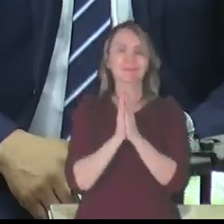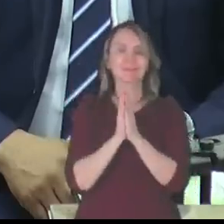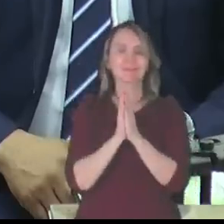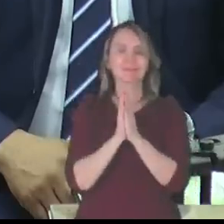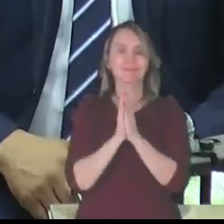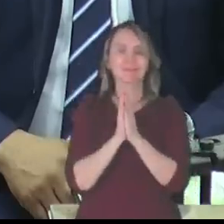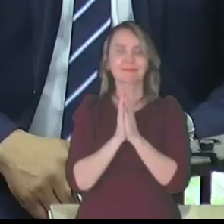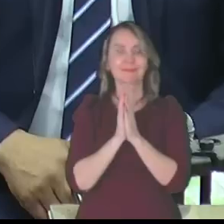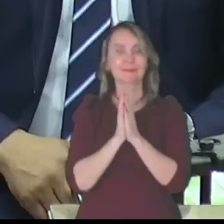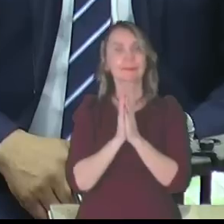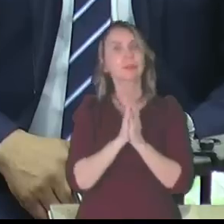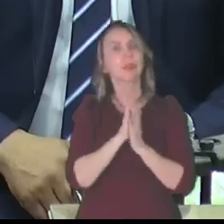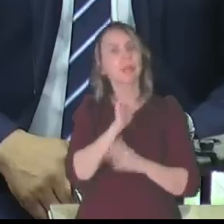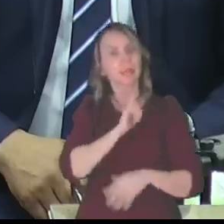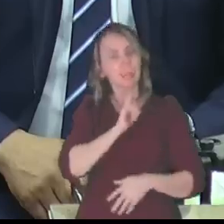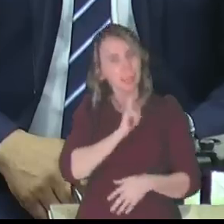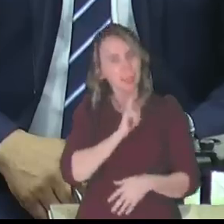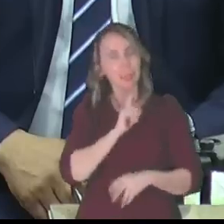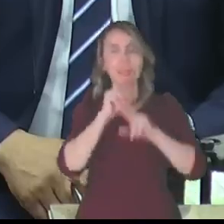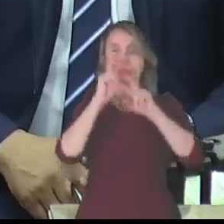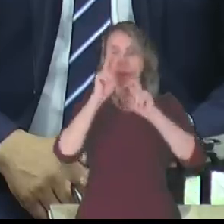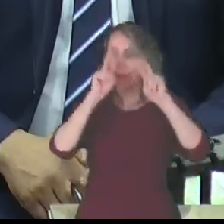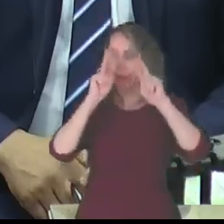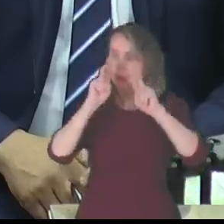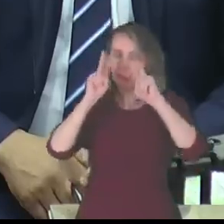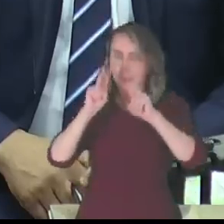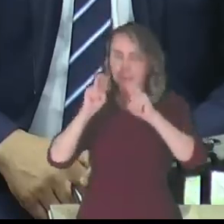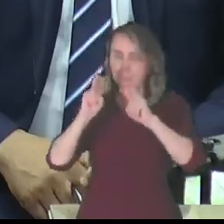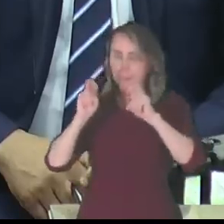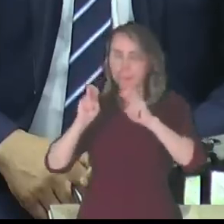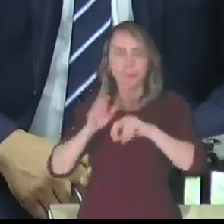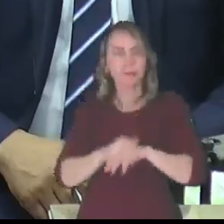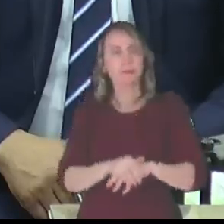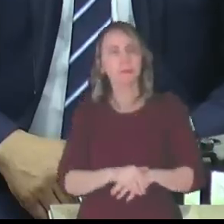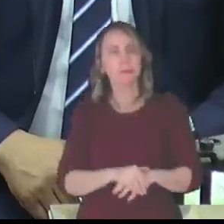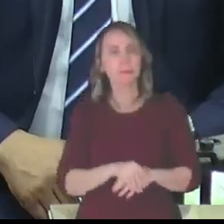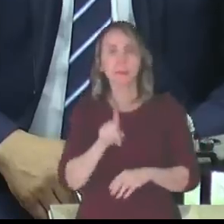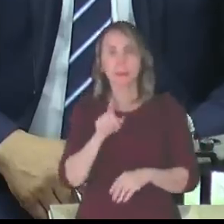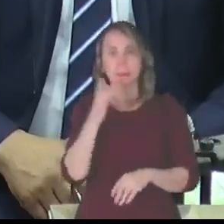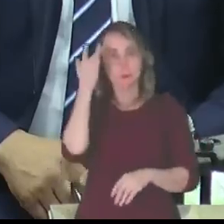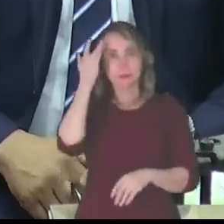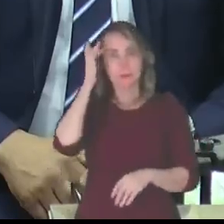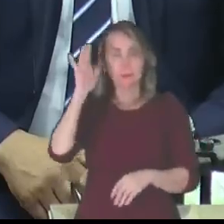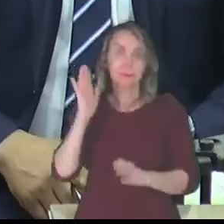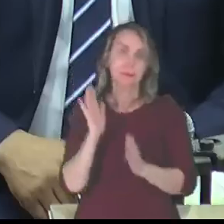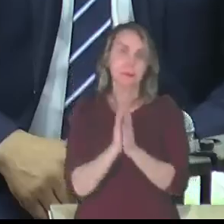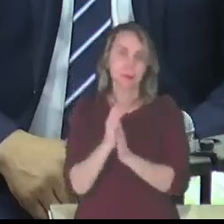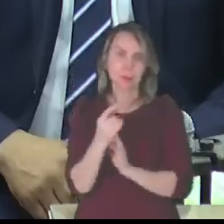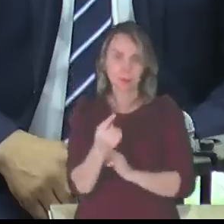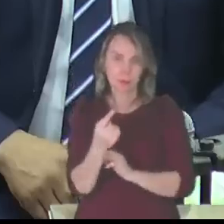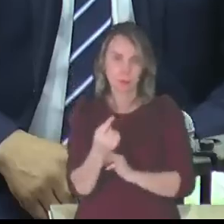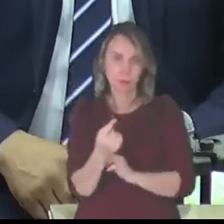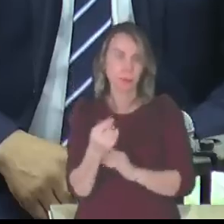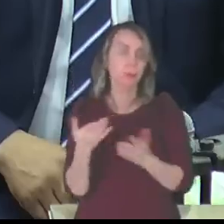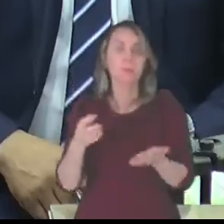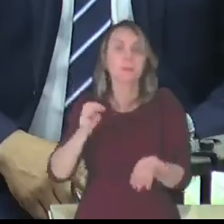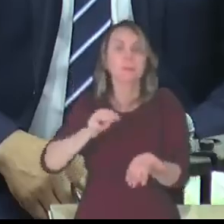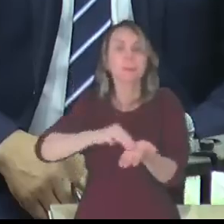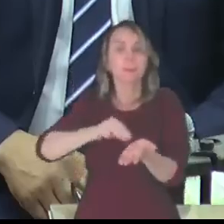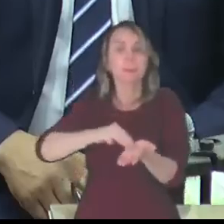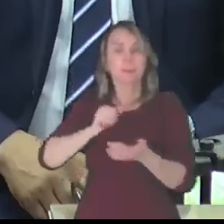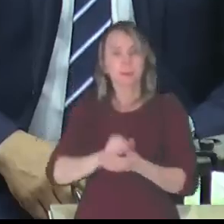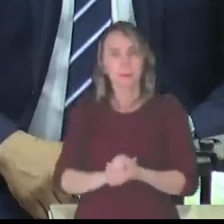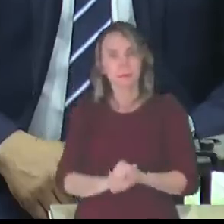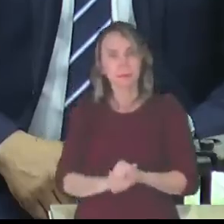irmão não falta assunto se você não sabe orar sozinho Qual é o melhor método de orar é com a própria com a própria